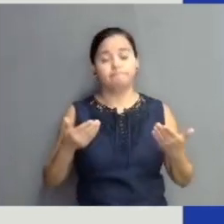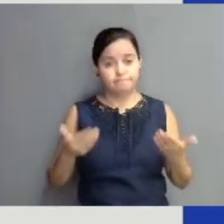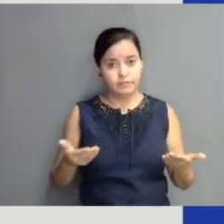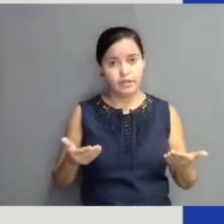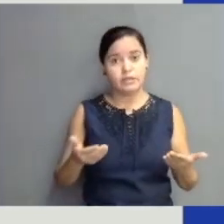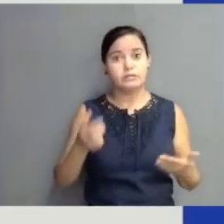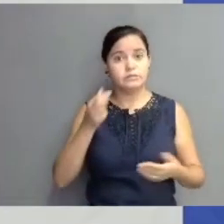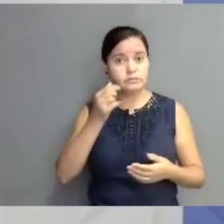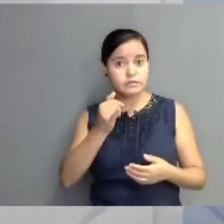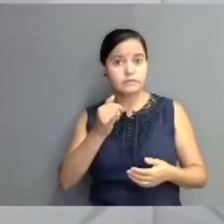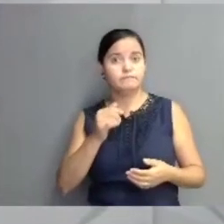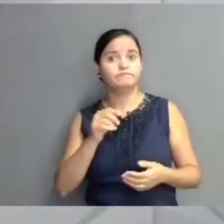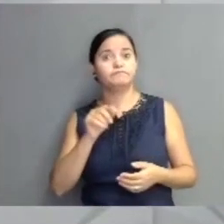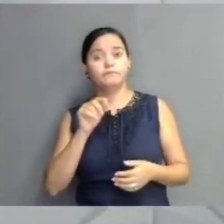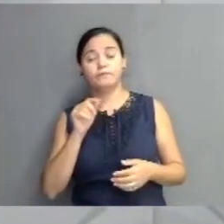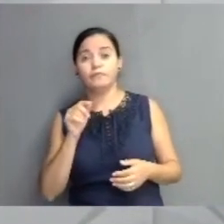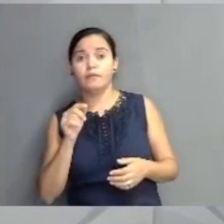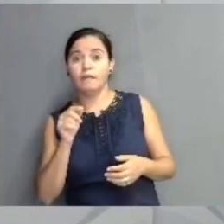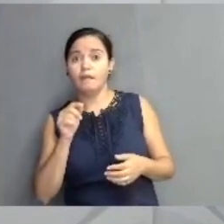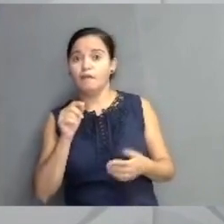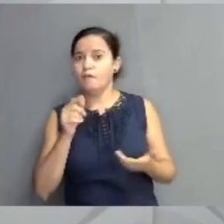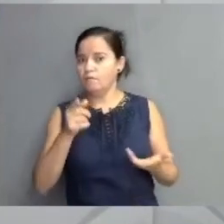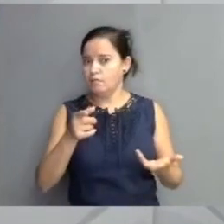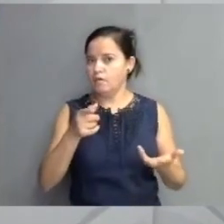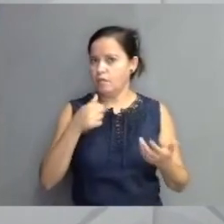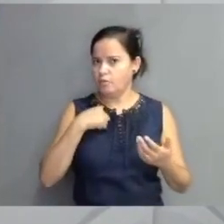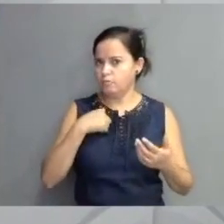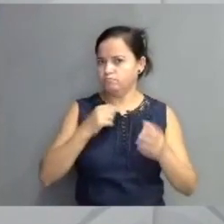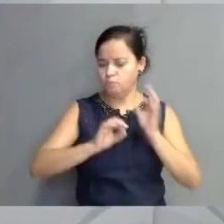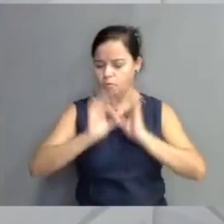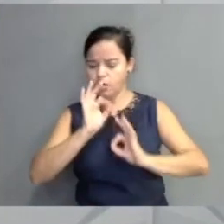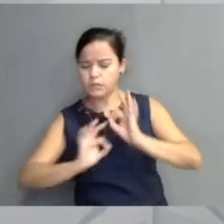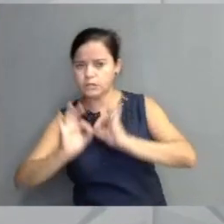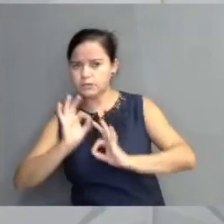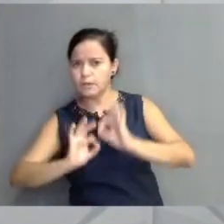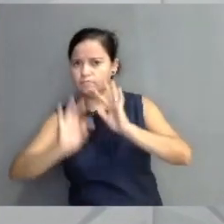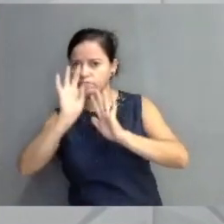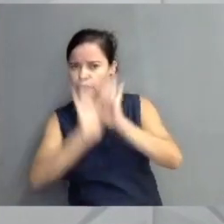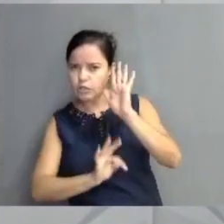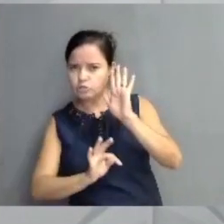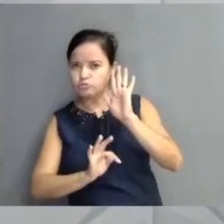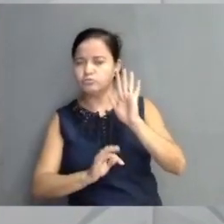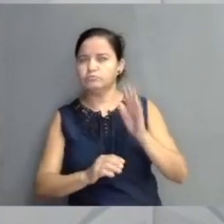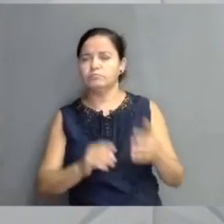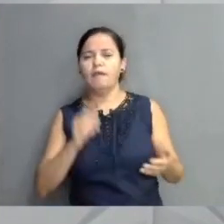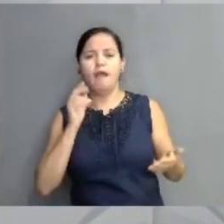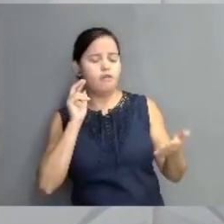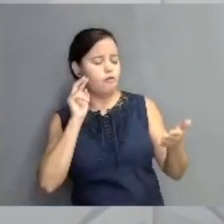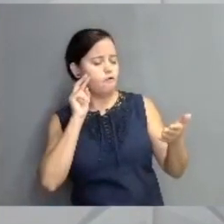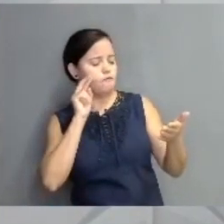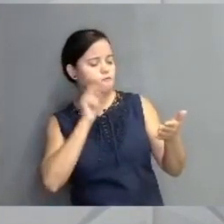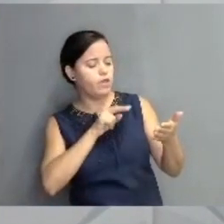ó, fazendo aqui para mim, a partir do momento que eu preparo o meu texto, eu identifico essas ideias